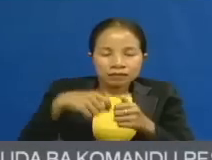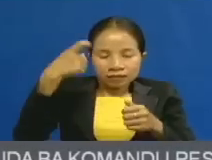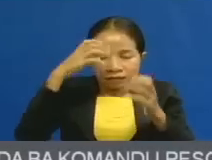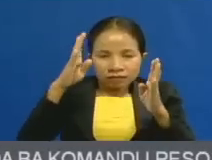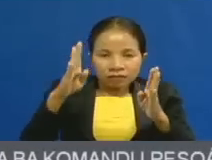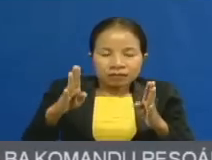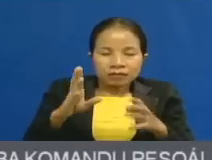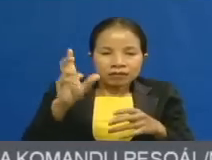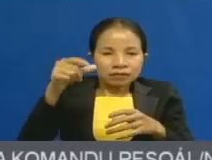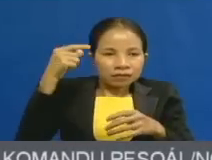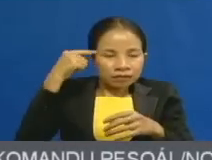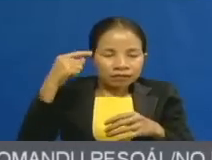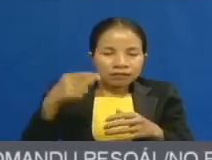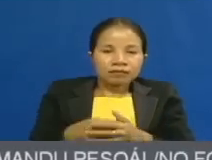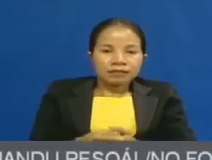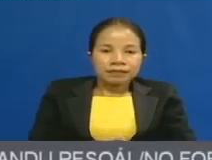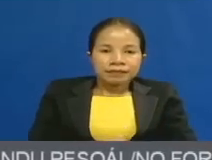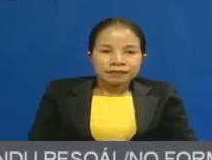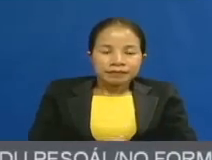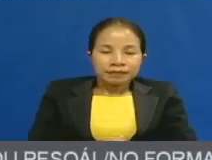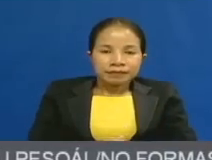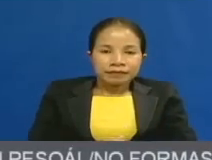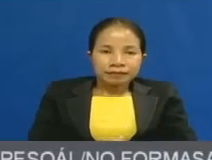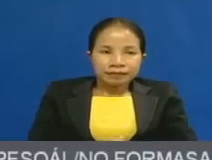no ex-governante Valentim Ximenes.